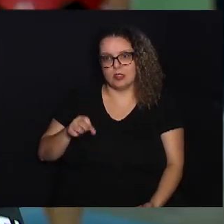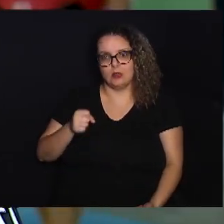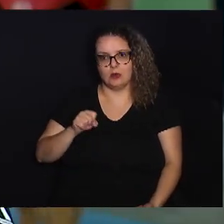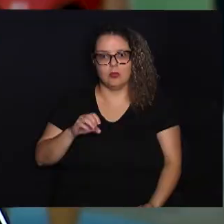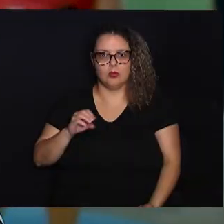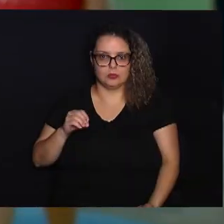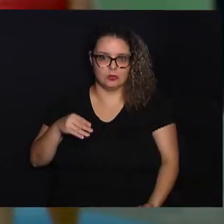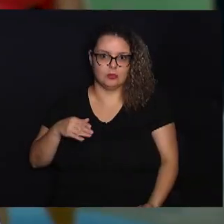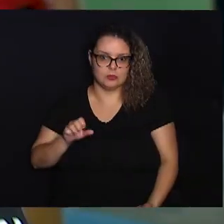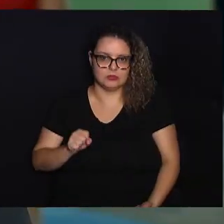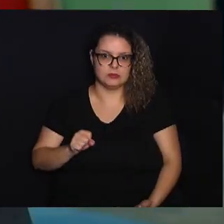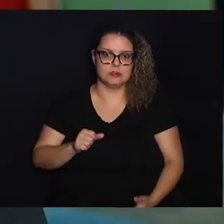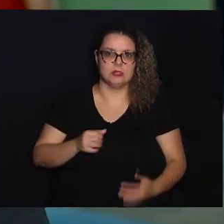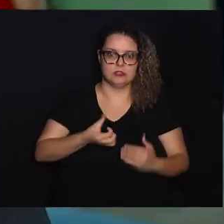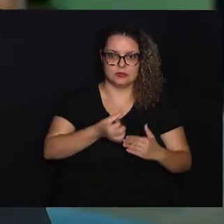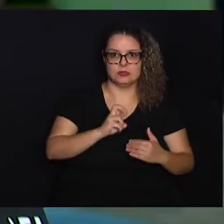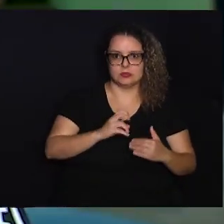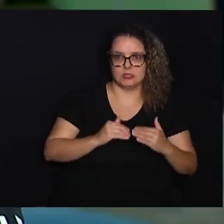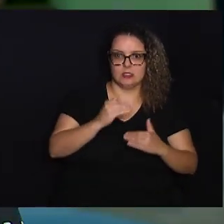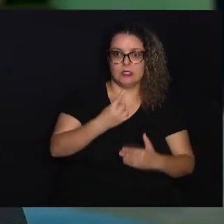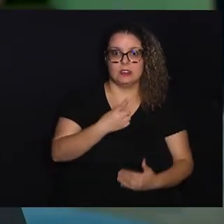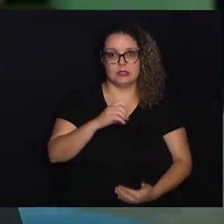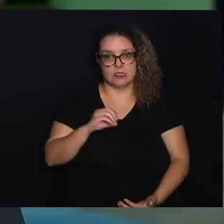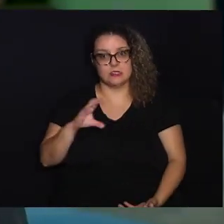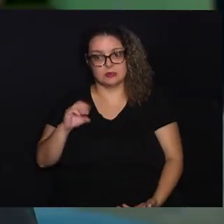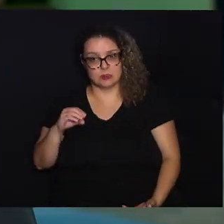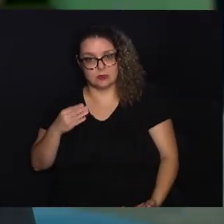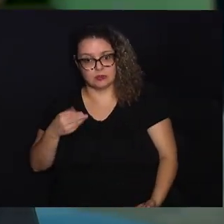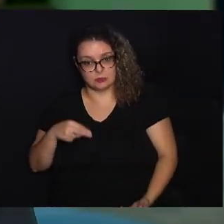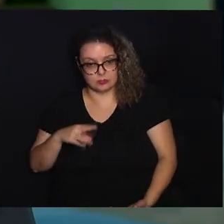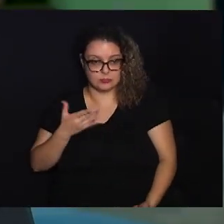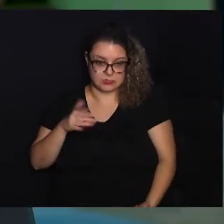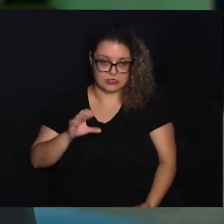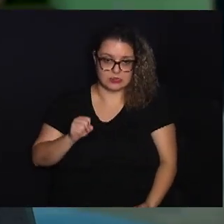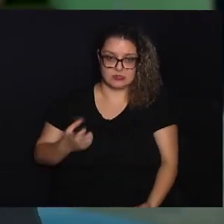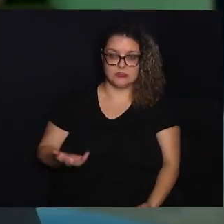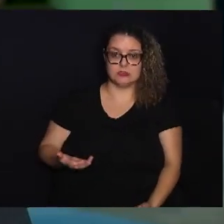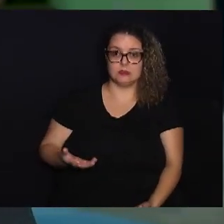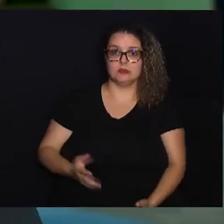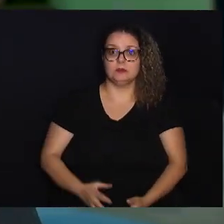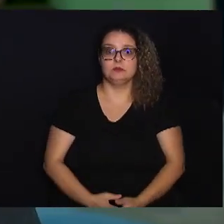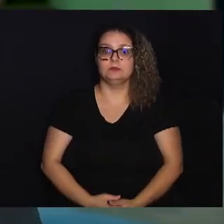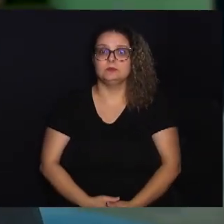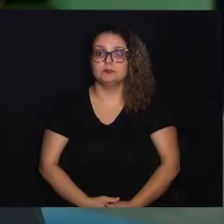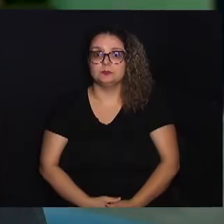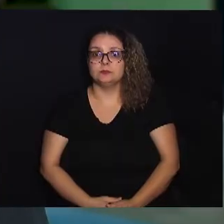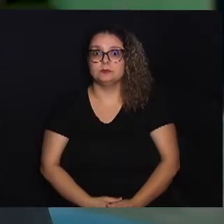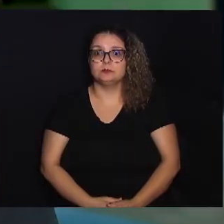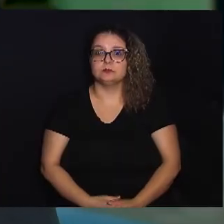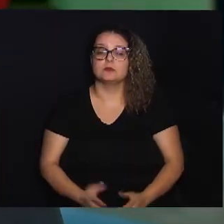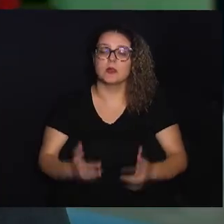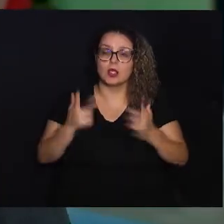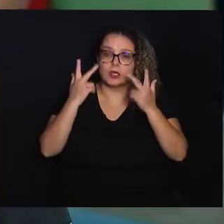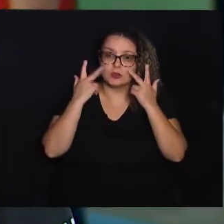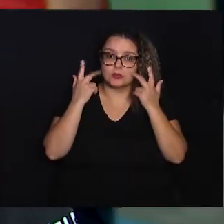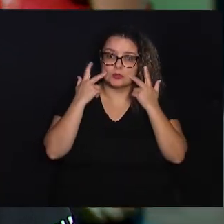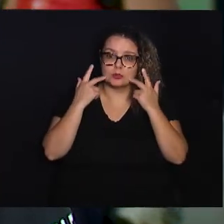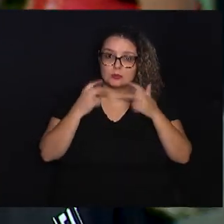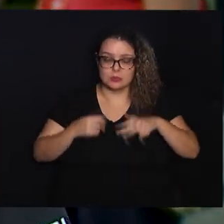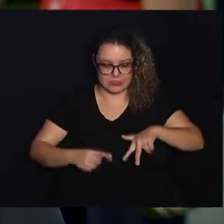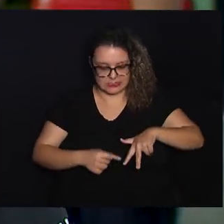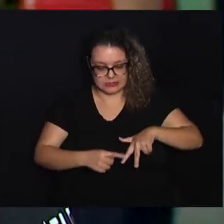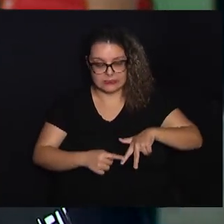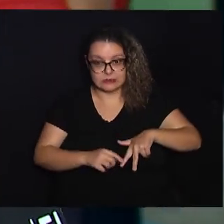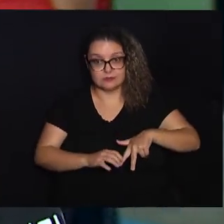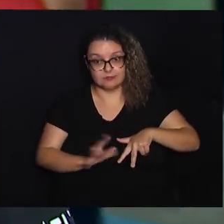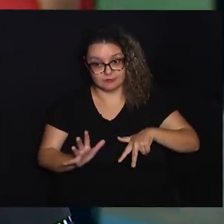onças. Passou de 65 quilos para cima, já são luvas de 10 onças. Né? E